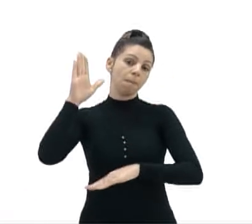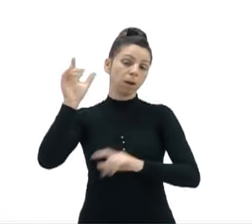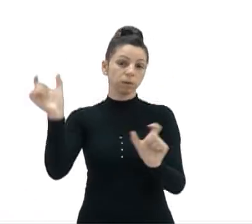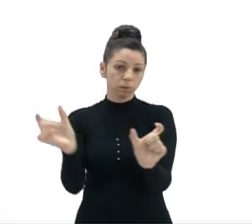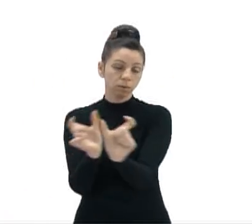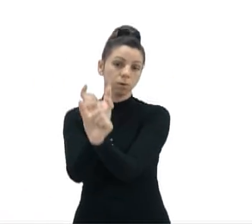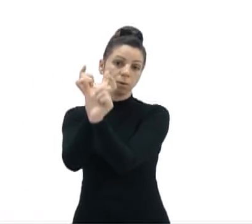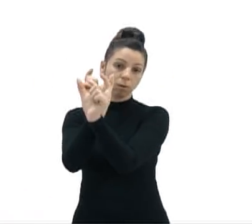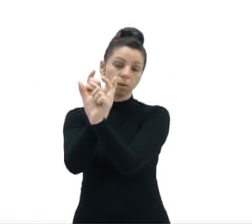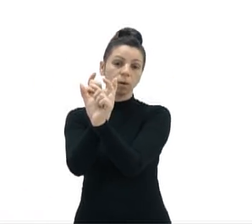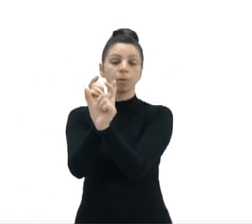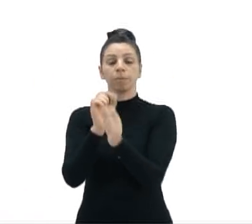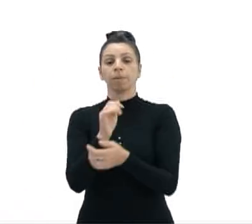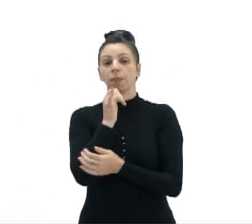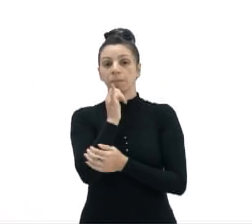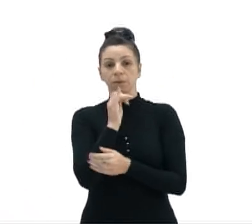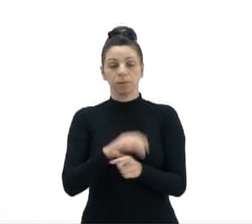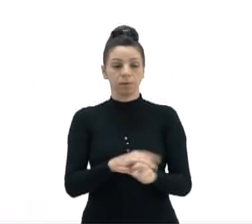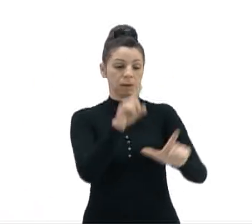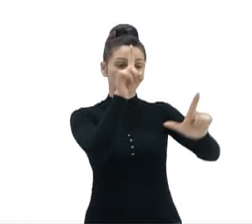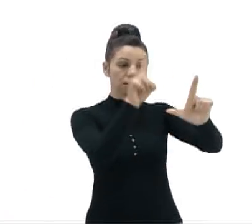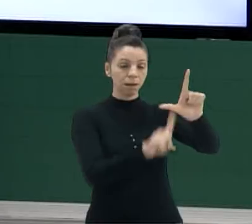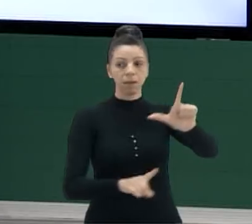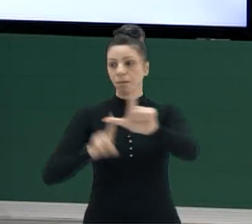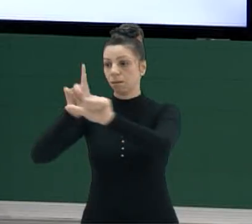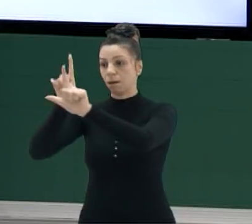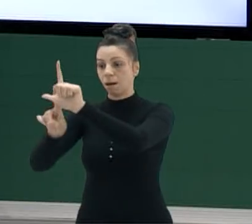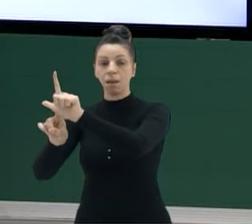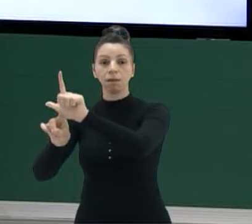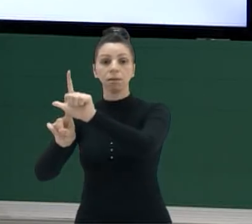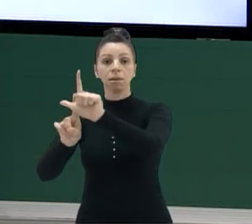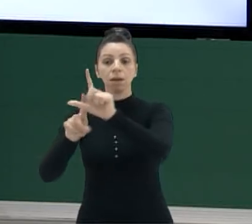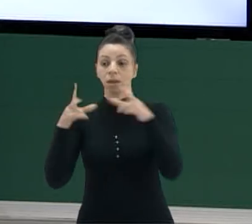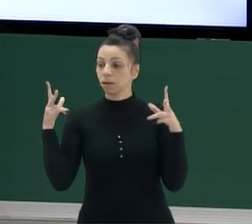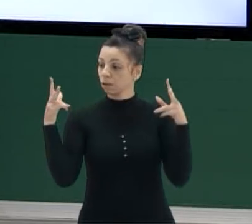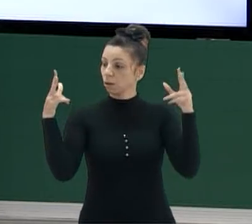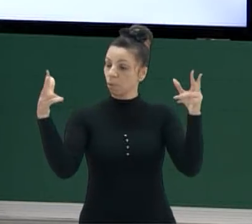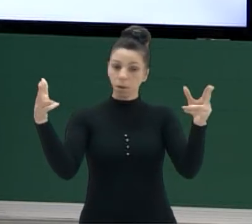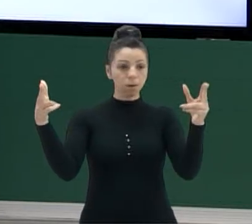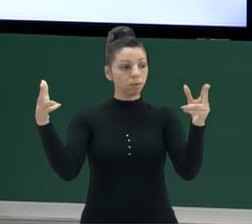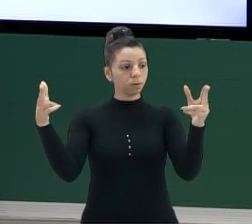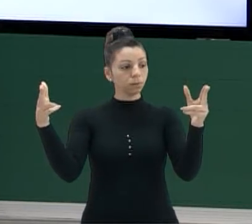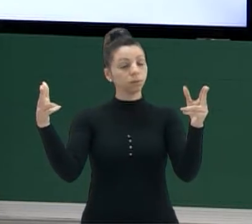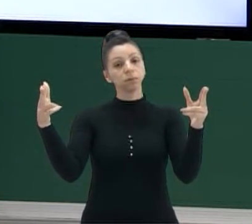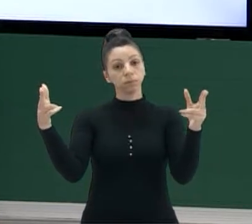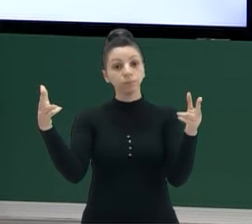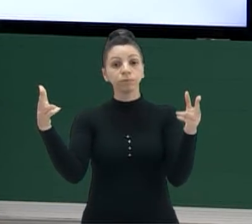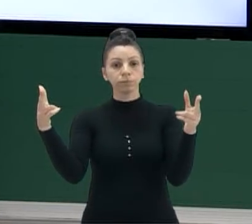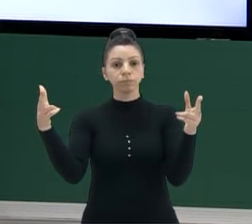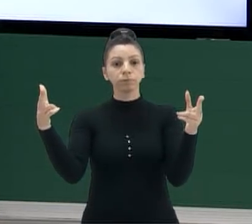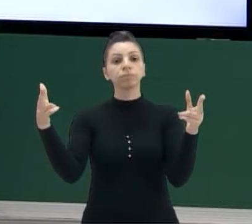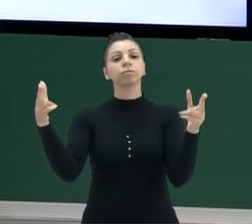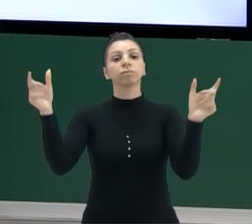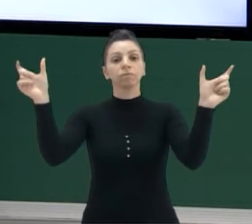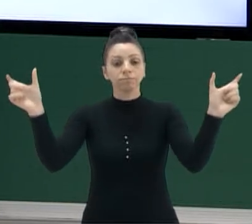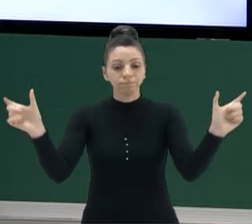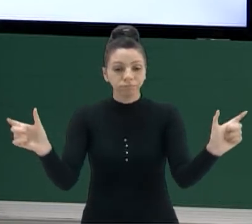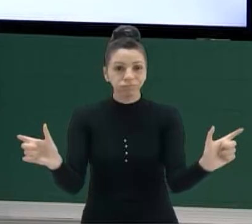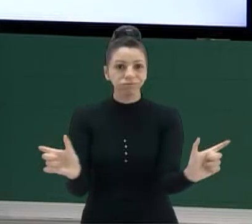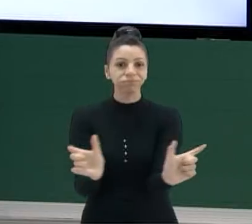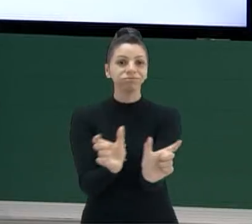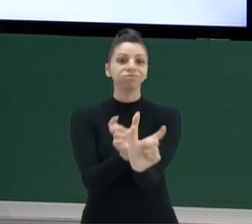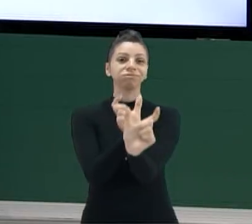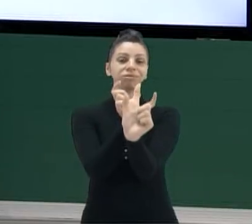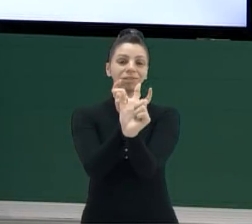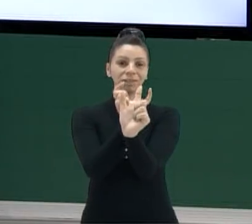são iguais. Então, aqui não tem muita dificuldade. Se eu tenho um monômio com duas letras iguais, ou seja,